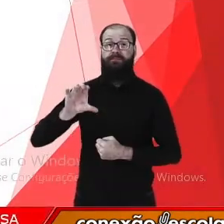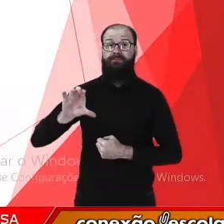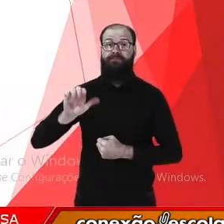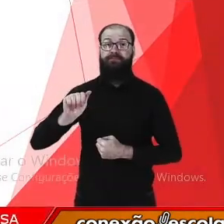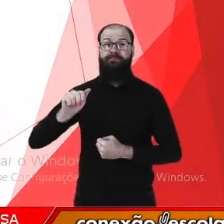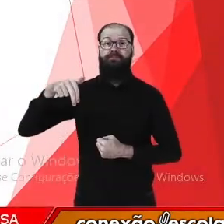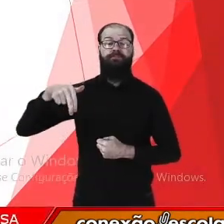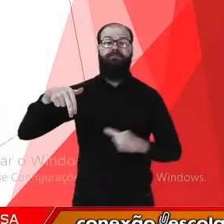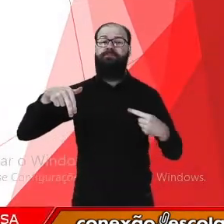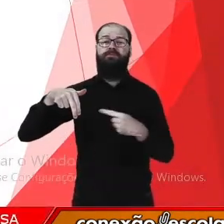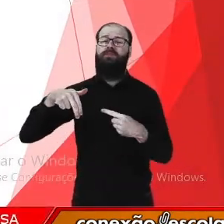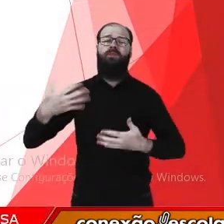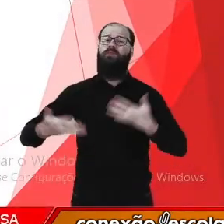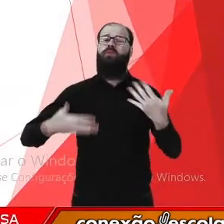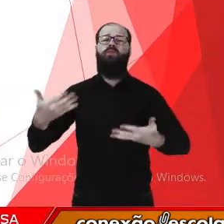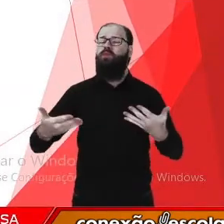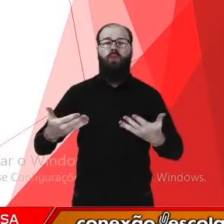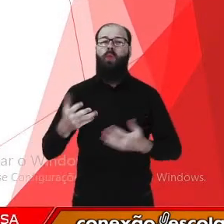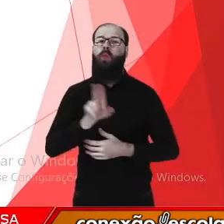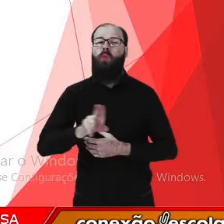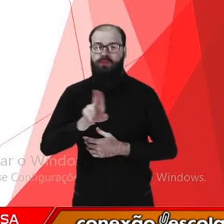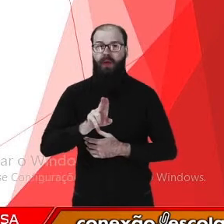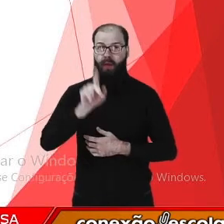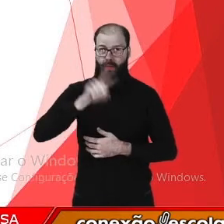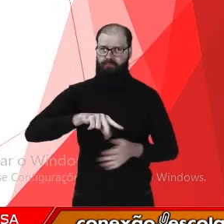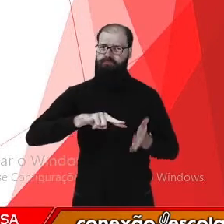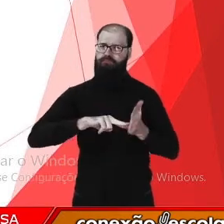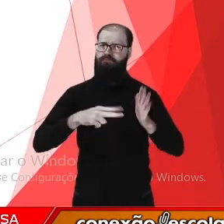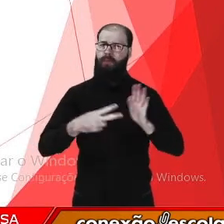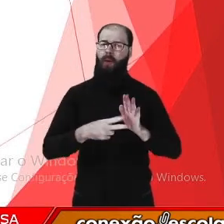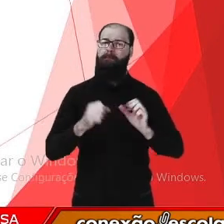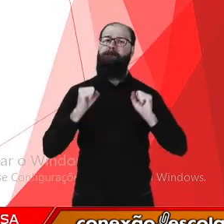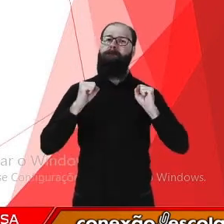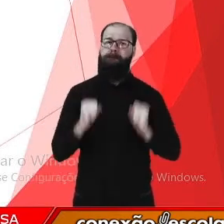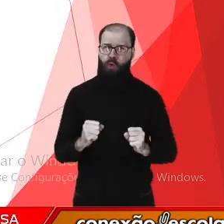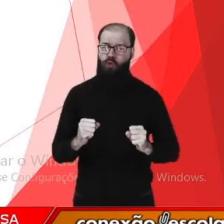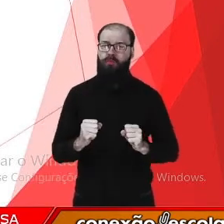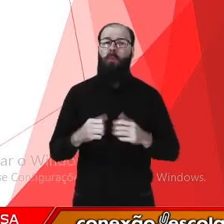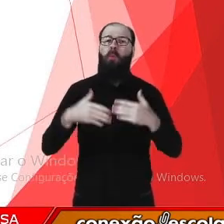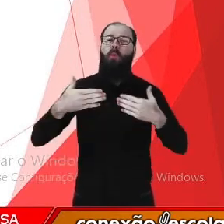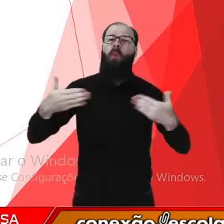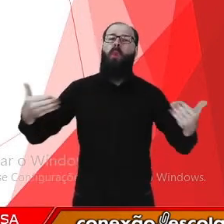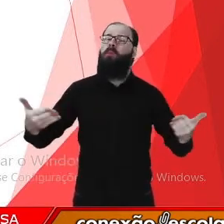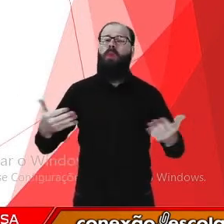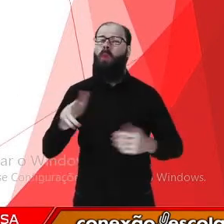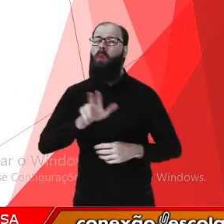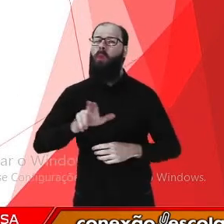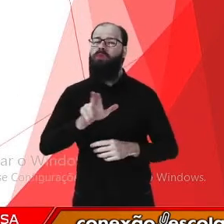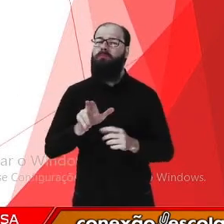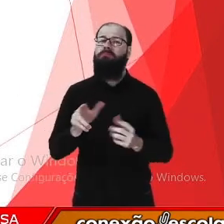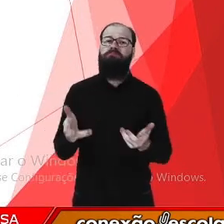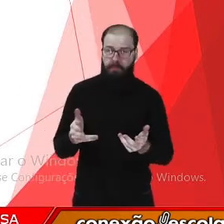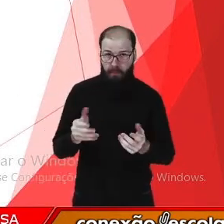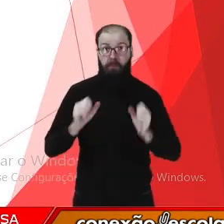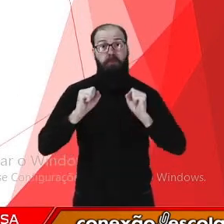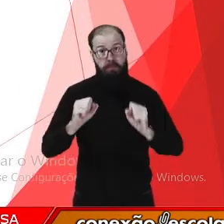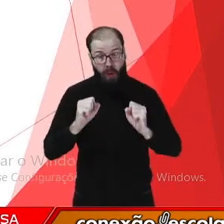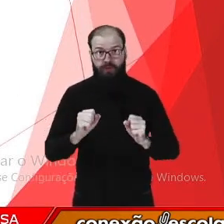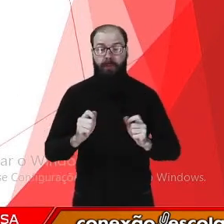nós utilizamos o verbo can, que é o verbo poder? Em que tipo de situações? A gente pode usar